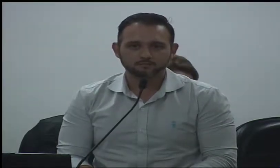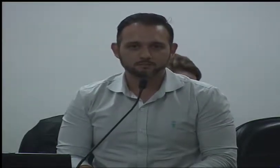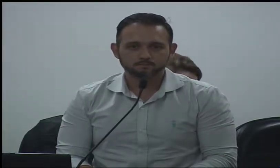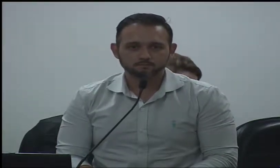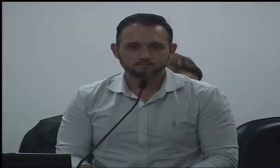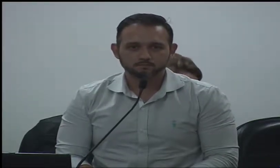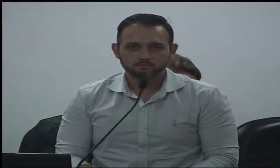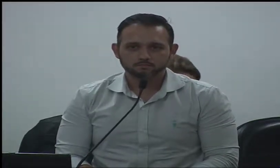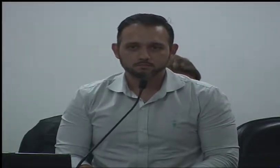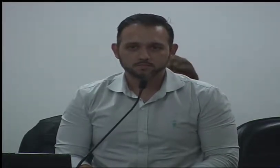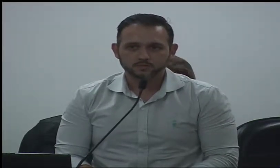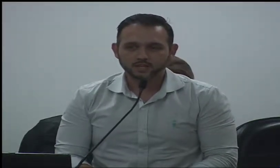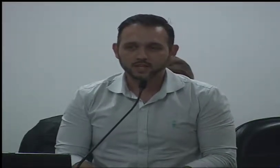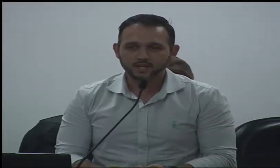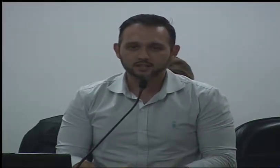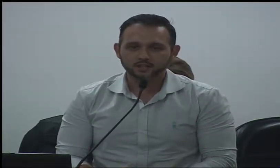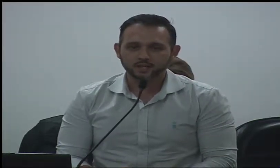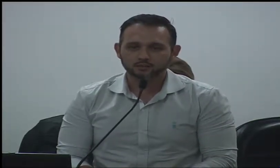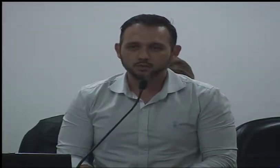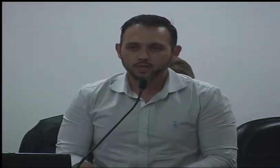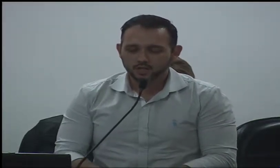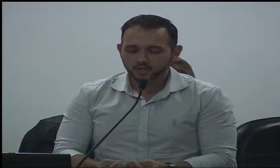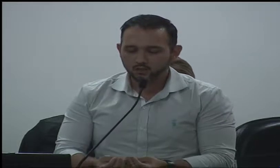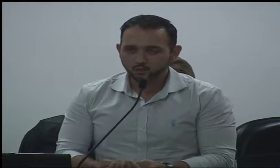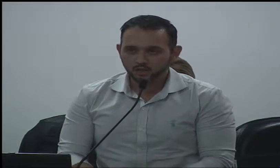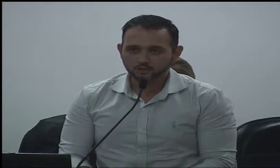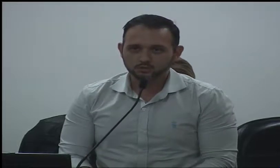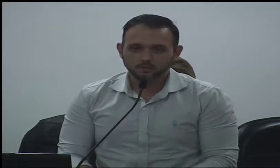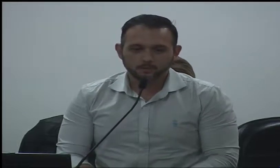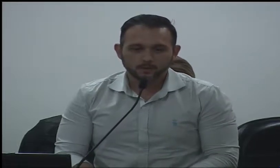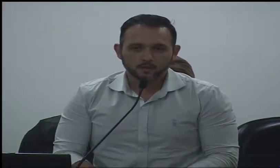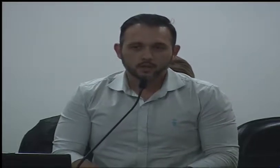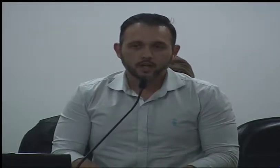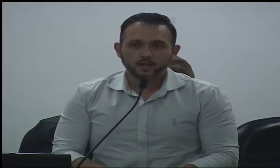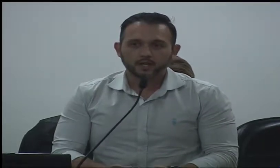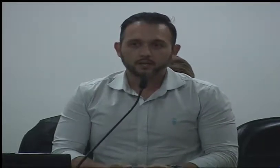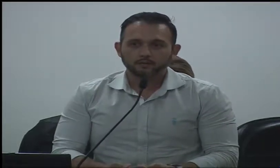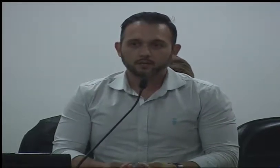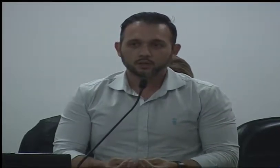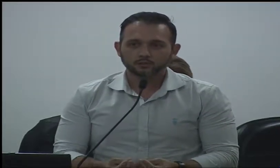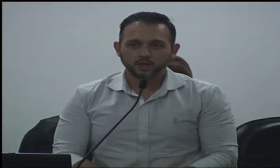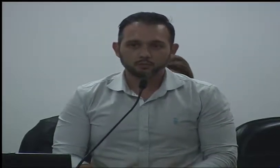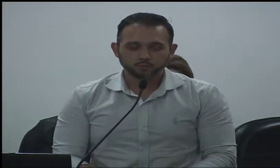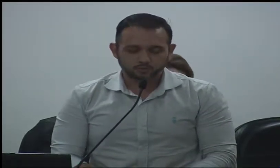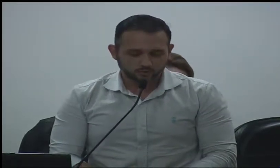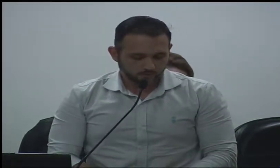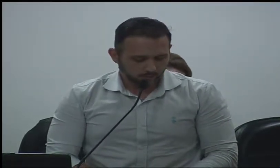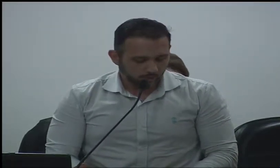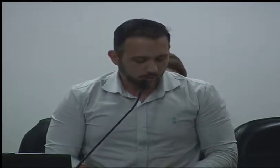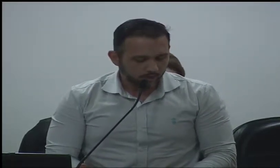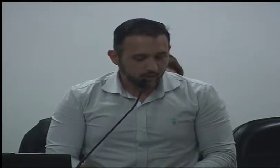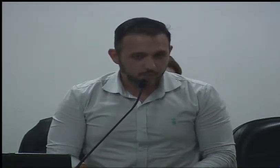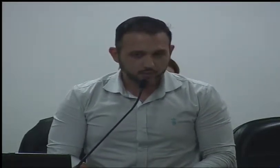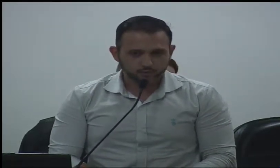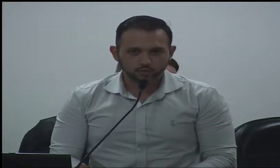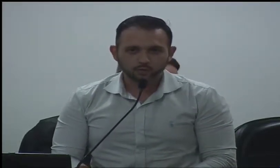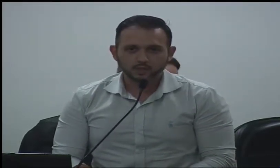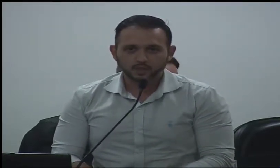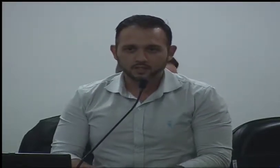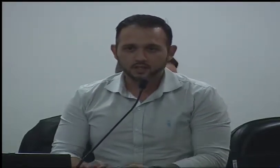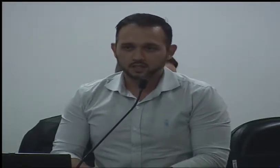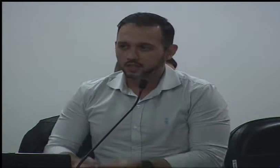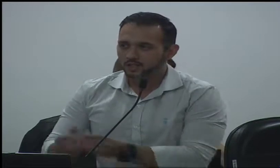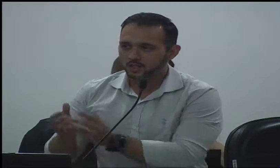sociedade. Está enraizado. E quando nós vemos, né, a